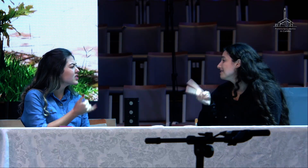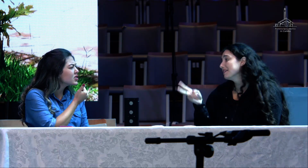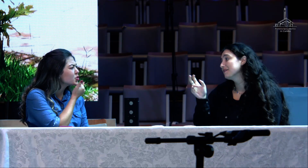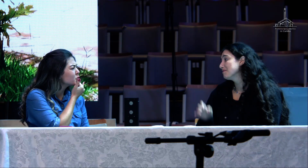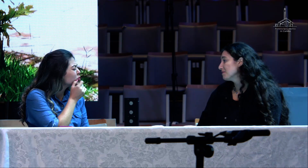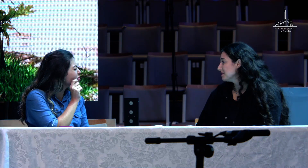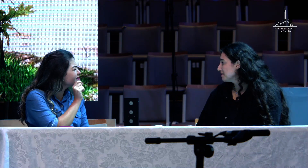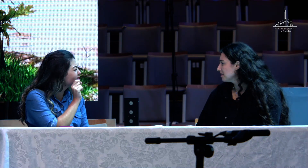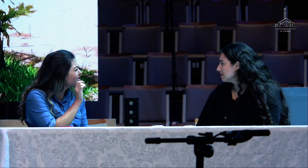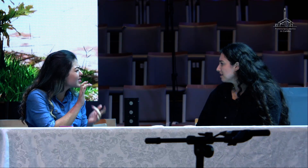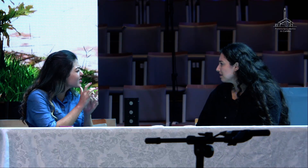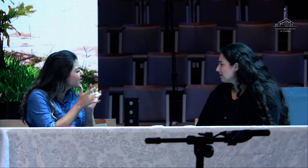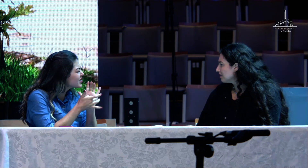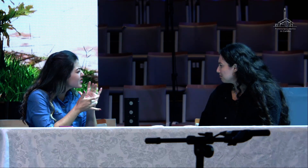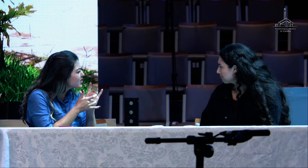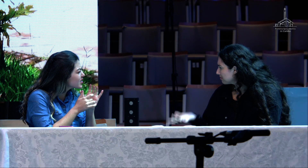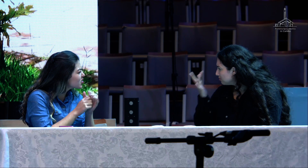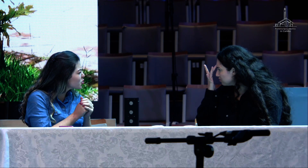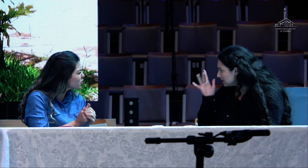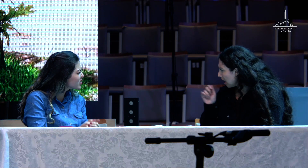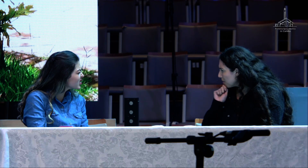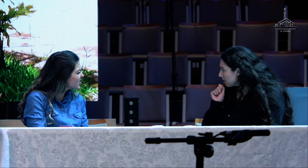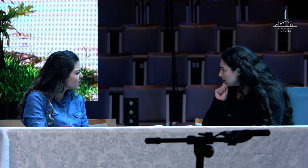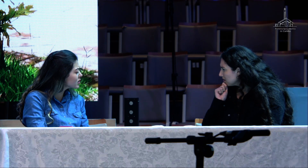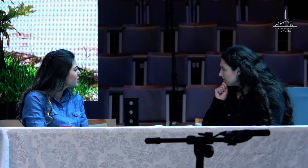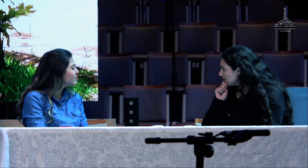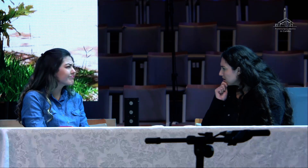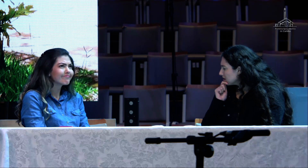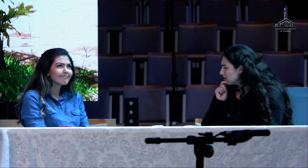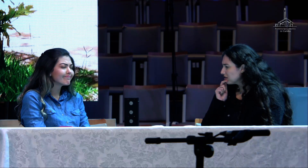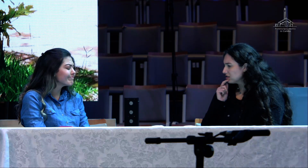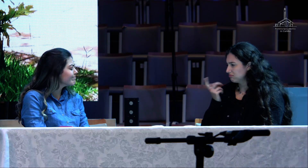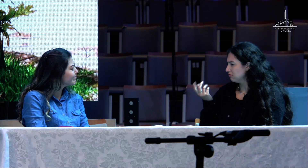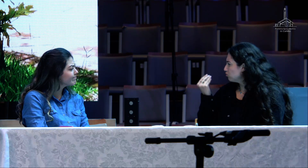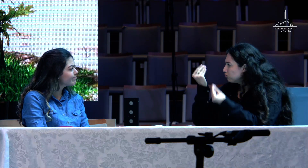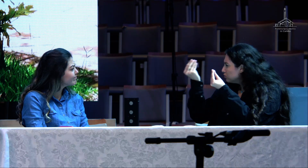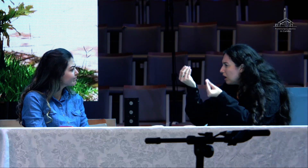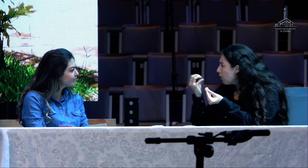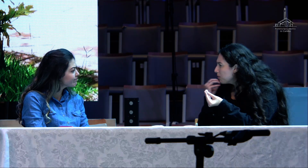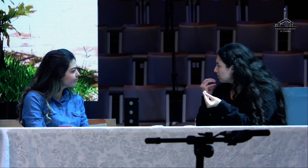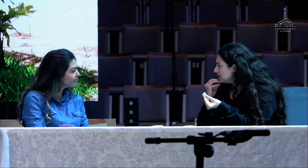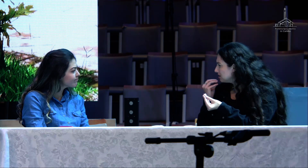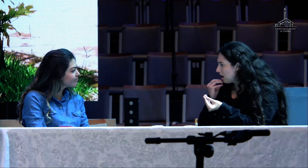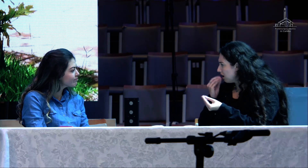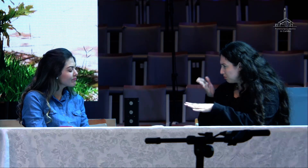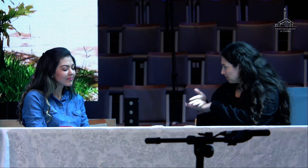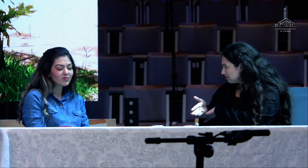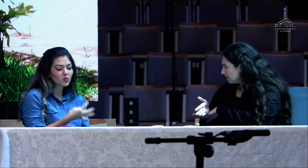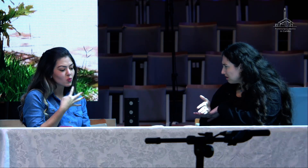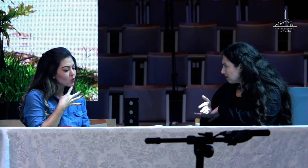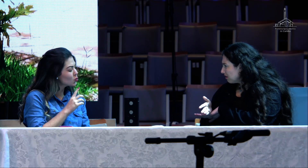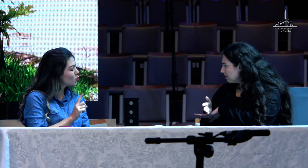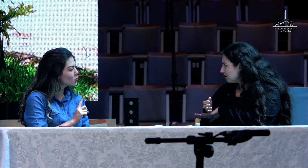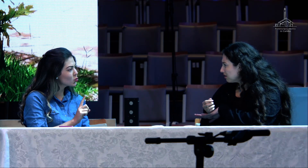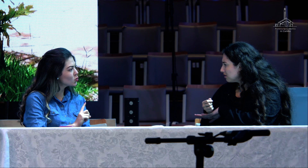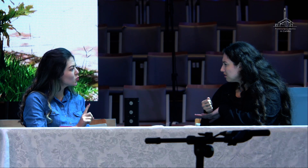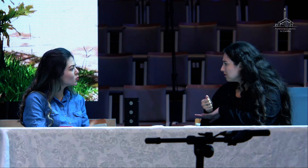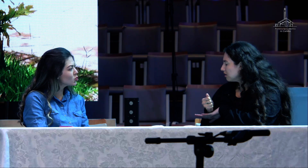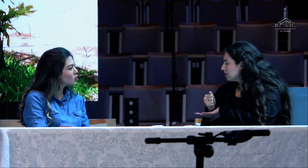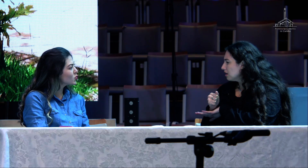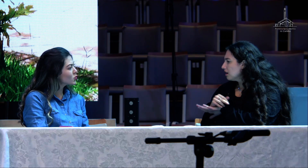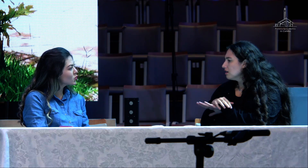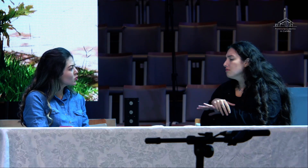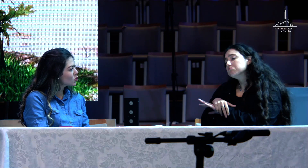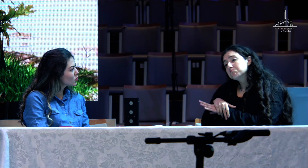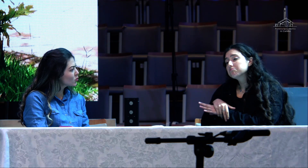tem me ajudado. Desculpa, Jesus? Você não sabe, não conhece? Não. Nossa, ninguém nunca te falou sobre